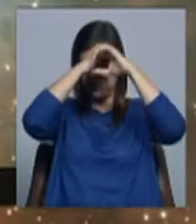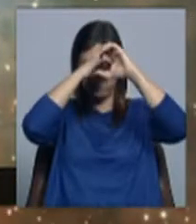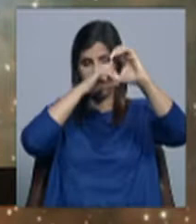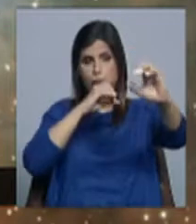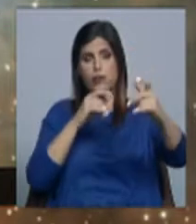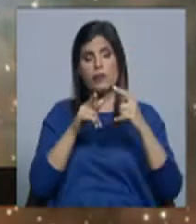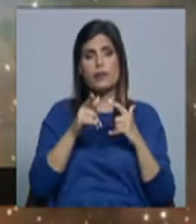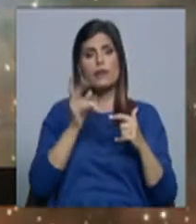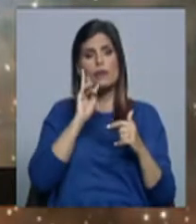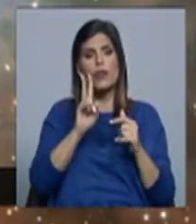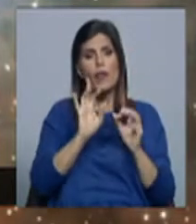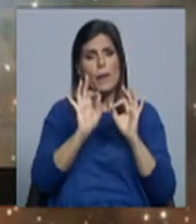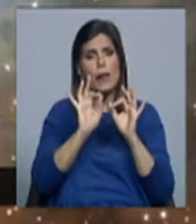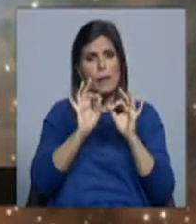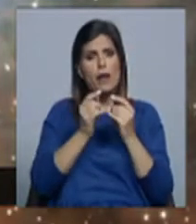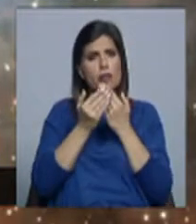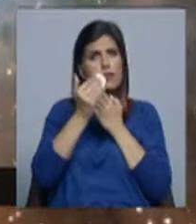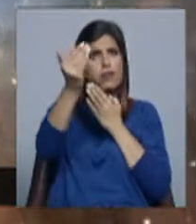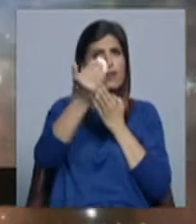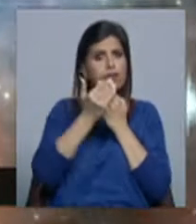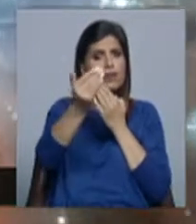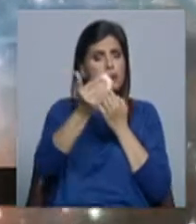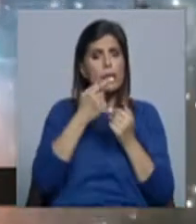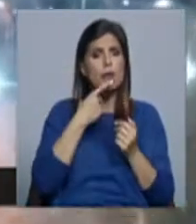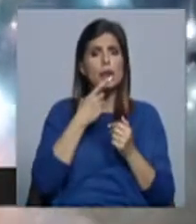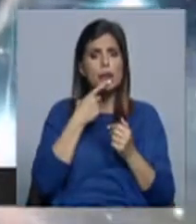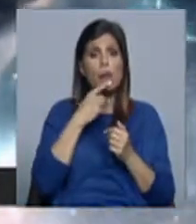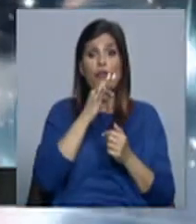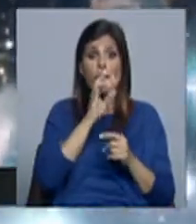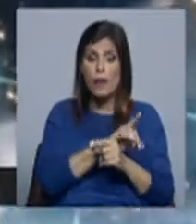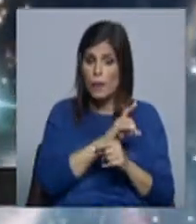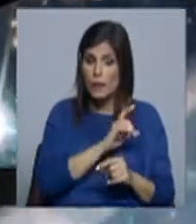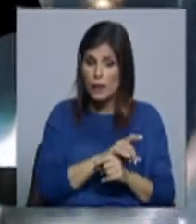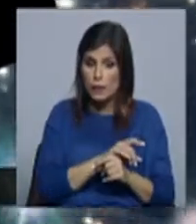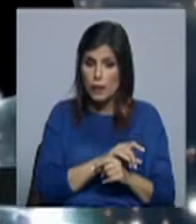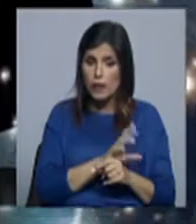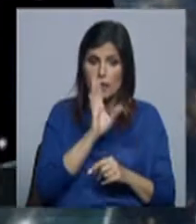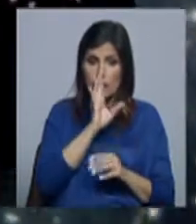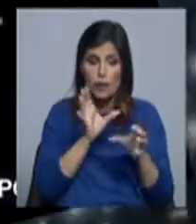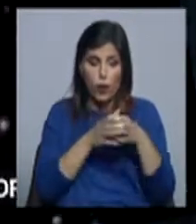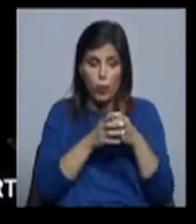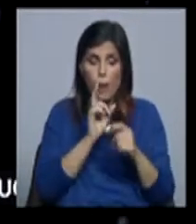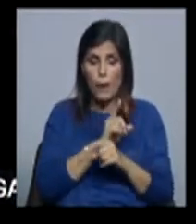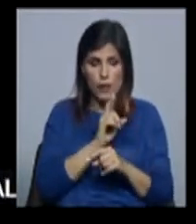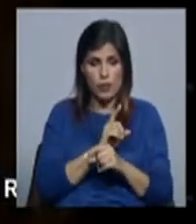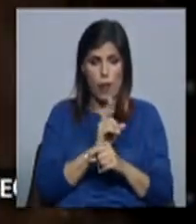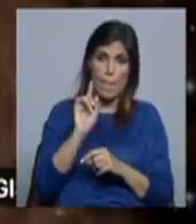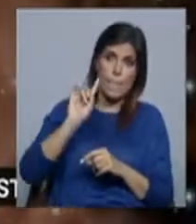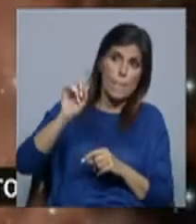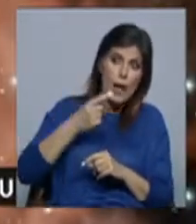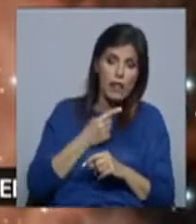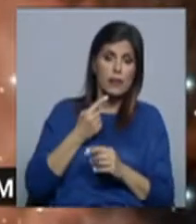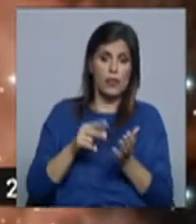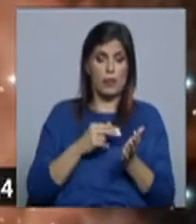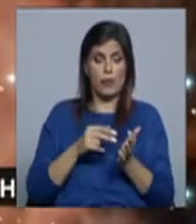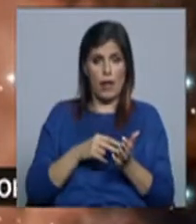bem a distância que temos dessas estrelas para percebermos se pertencem à mesma família, se pertencem ao mesmo enxame. E, portanto, tivemos que esperar pelo Gaia